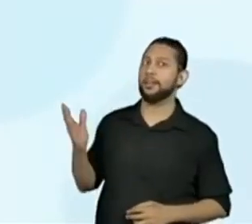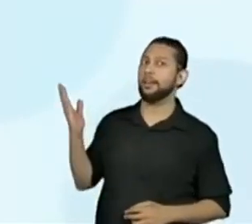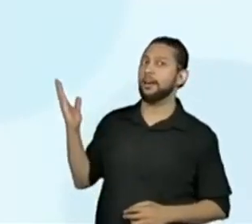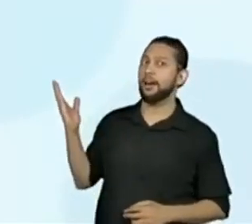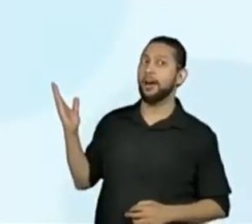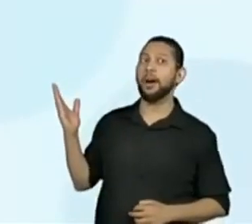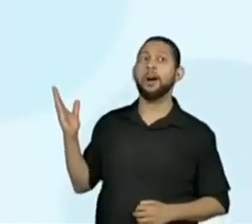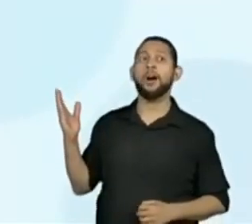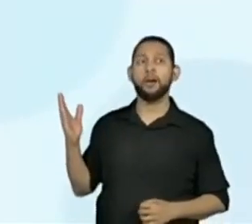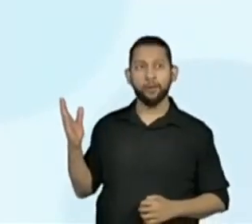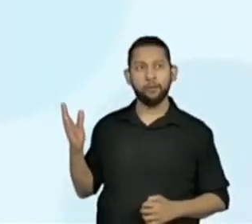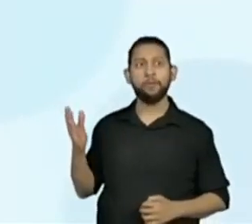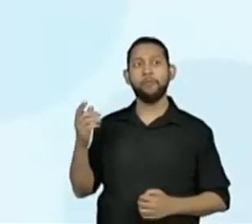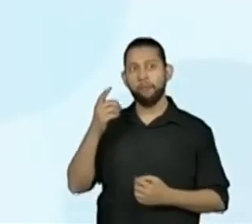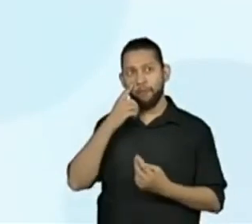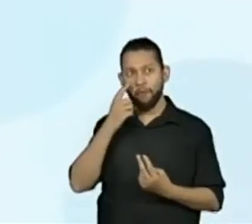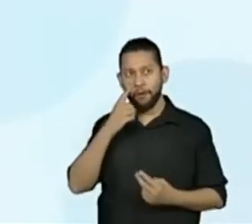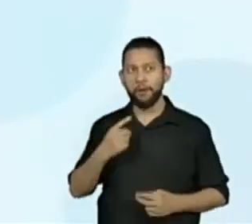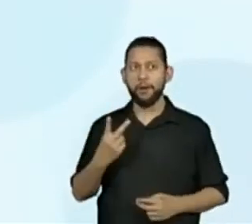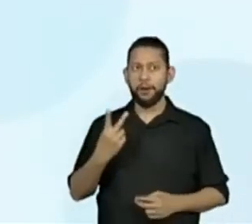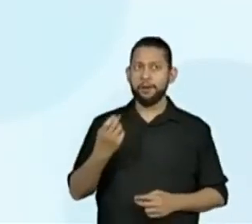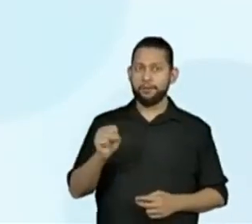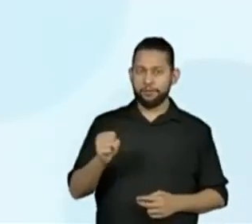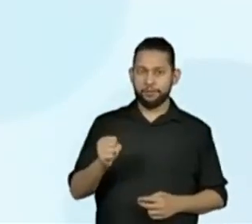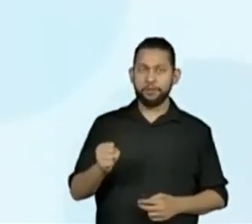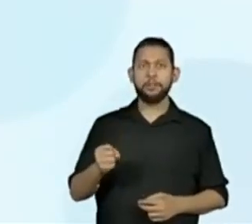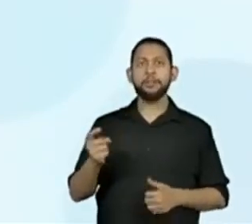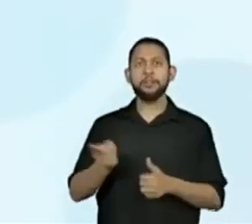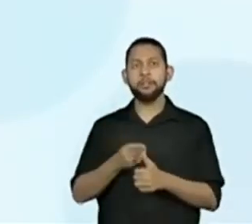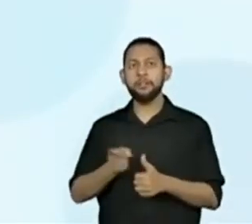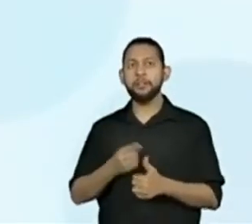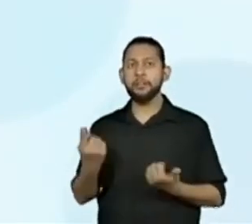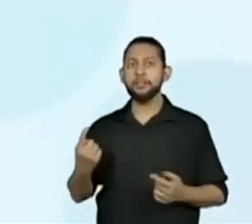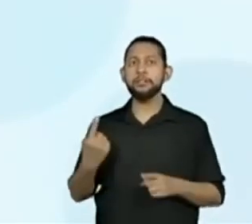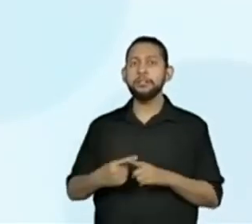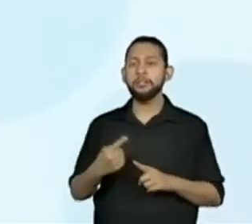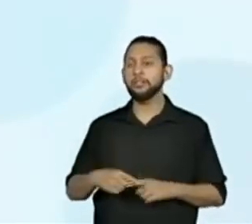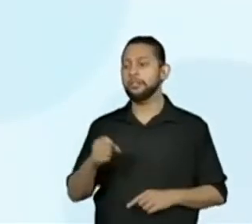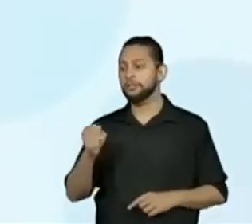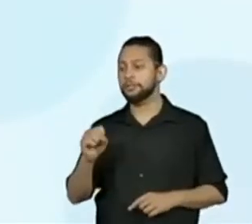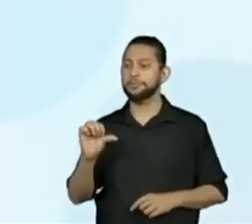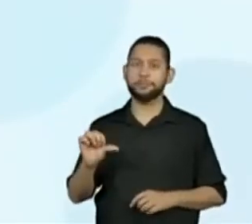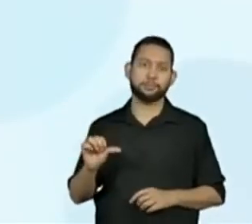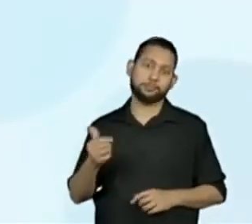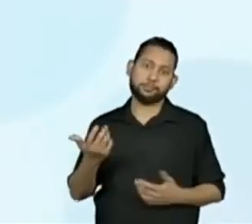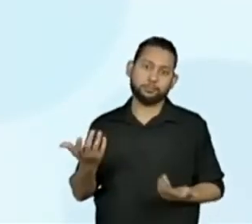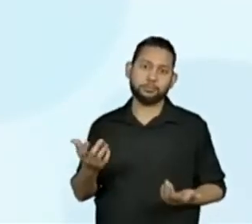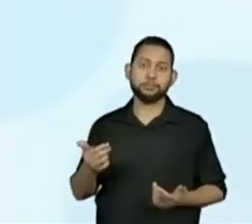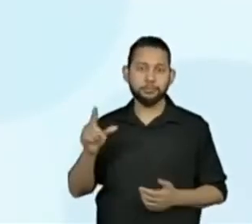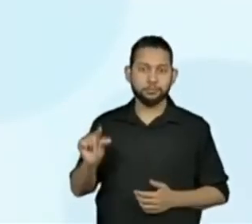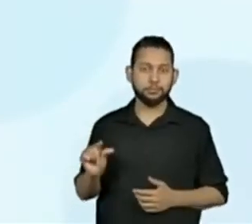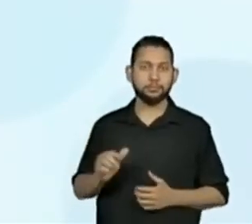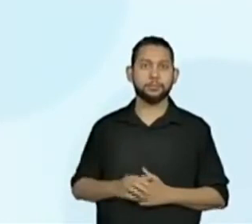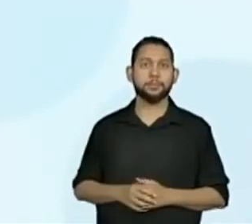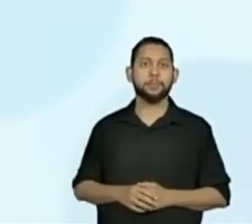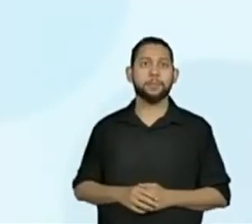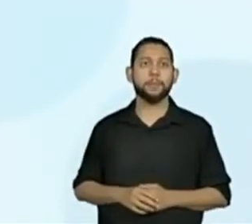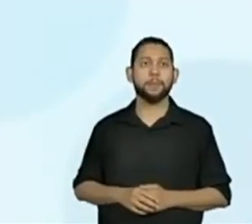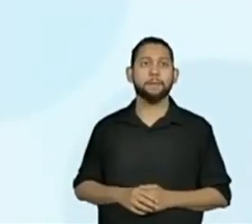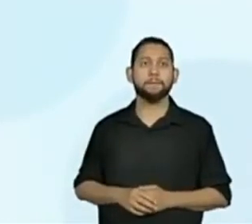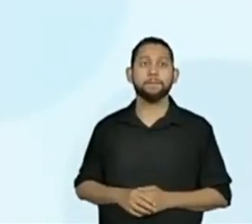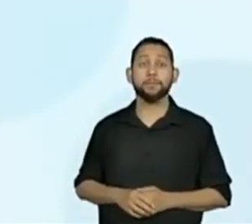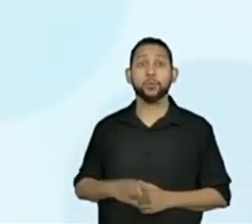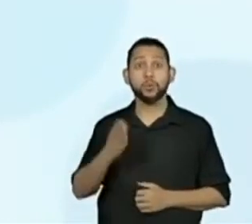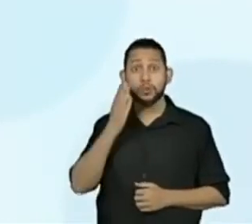ainda assim teríamos o 28 como o primeiro, porque 8 é menor que 9, certo? Então, já sabemos